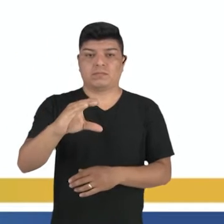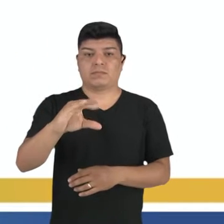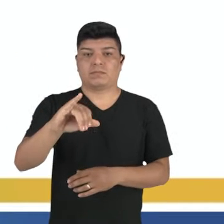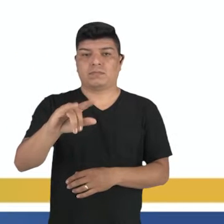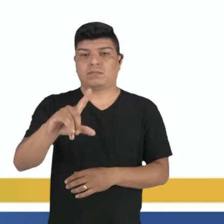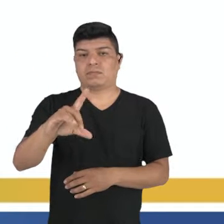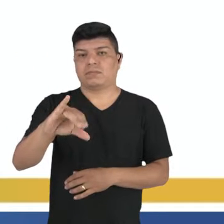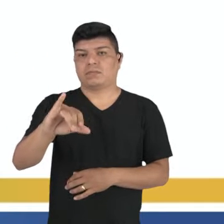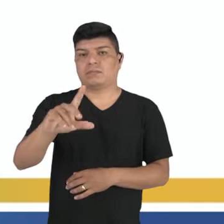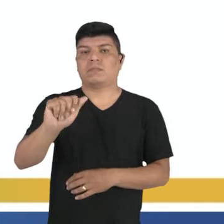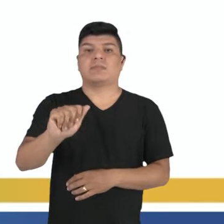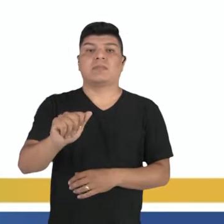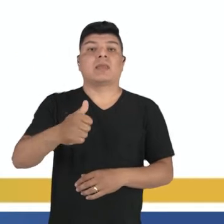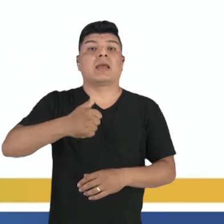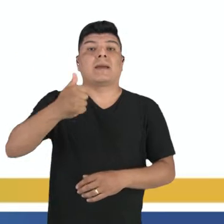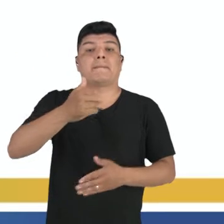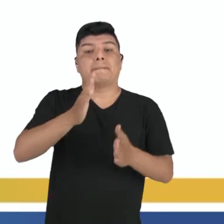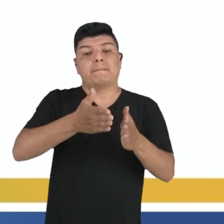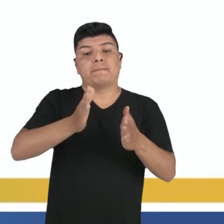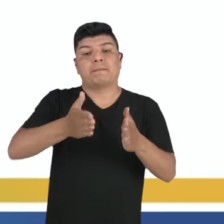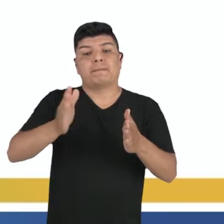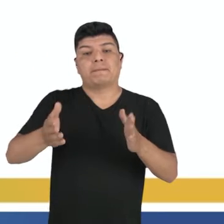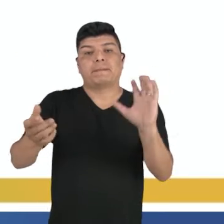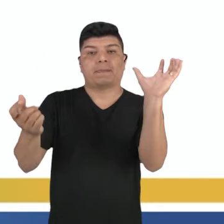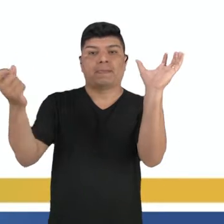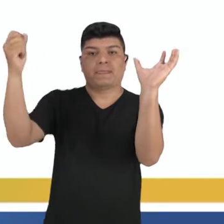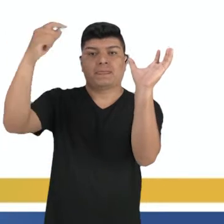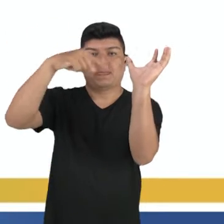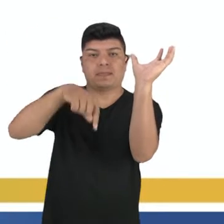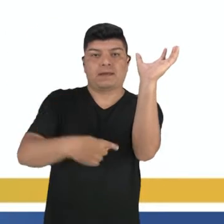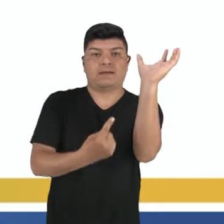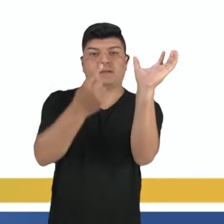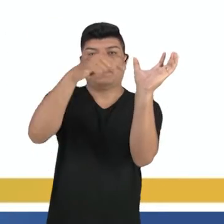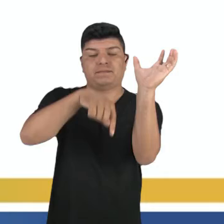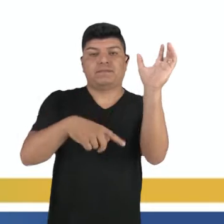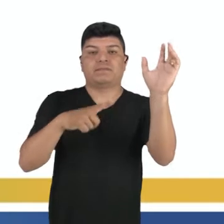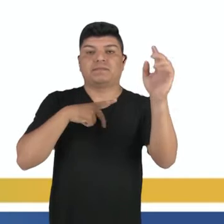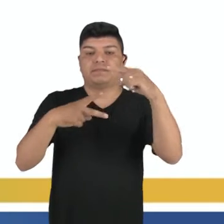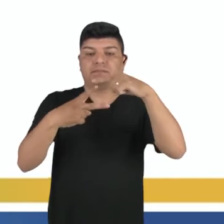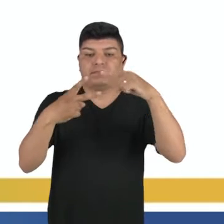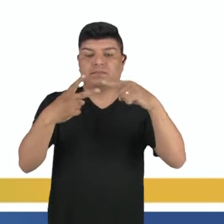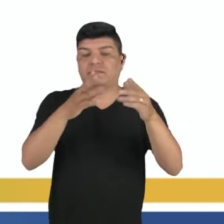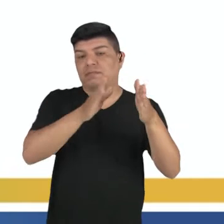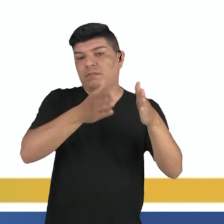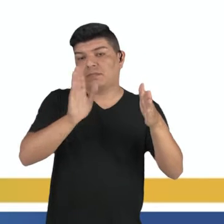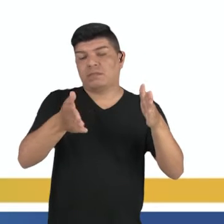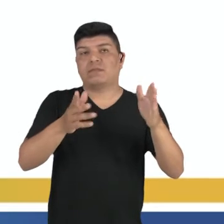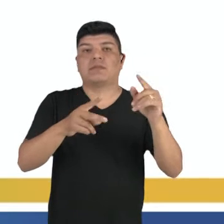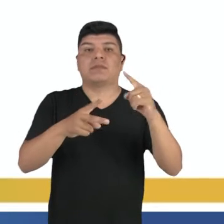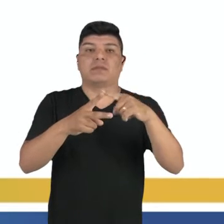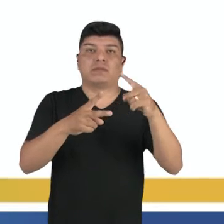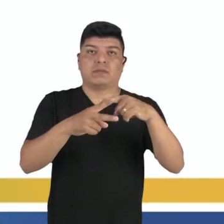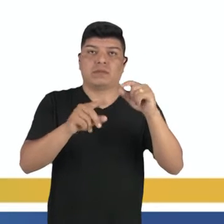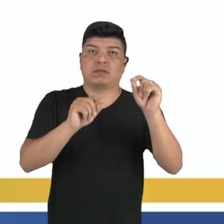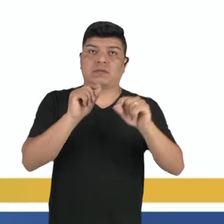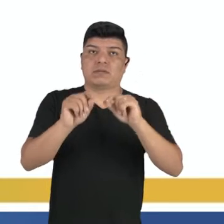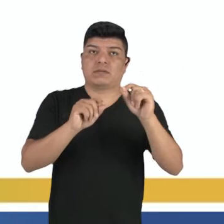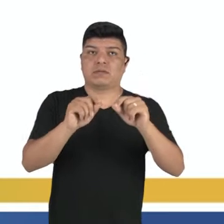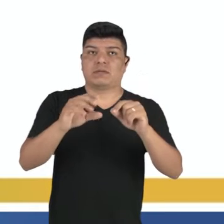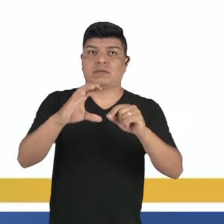por que ocorre na primeira fase da fotossíntese né a fotossíntese Então ela tem duas fases é composta basicamente